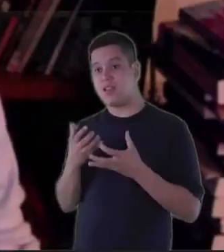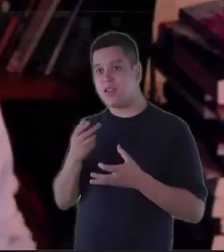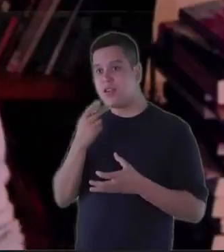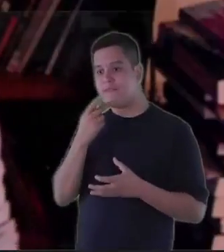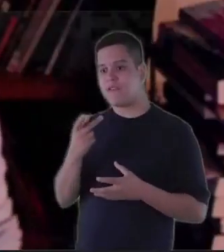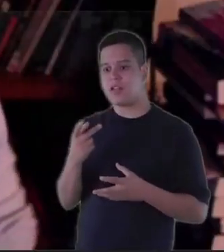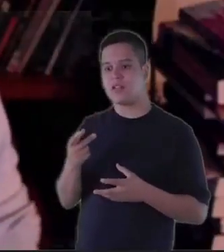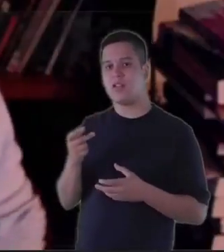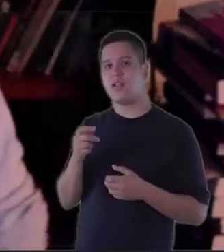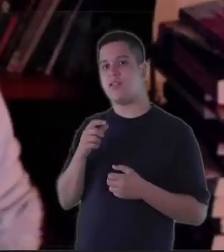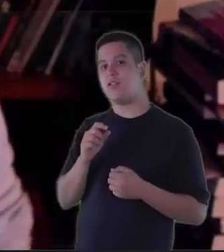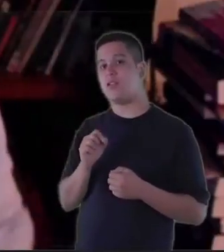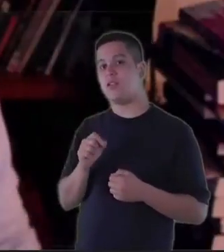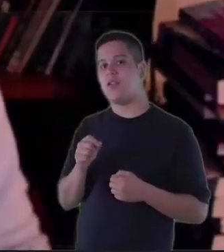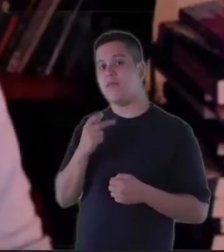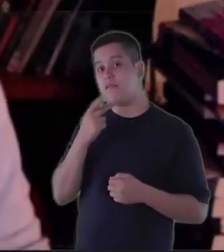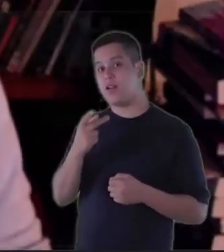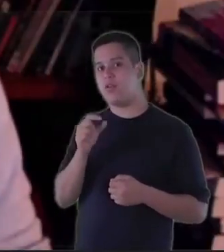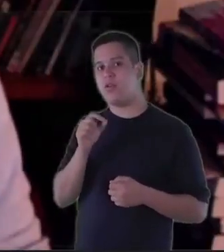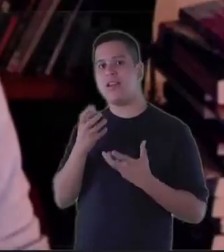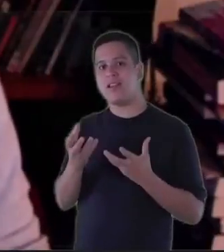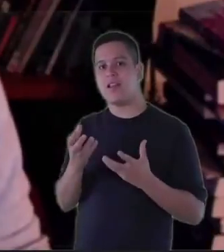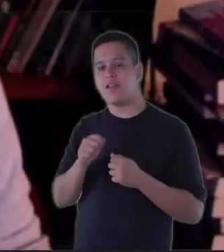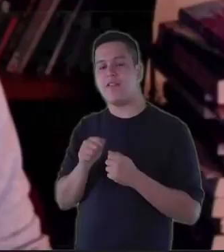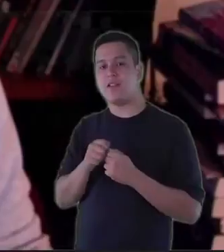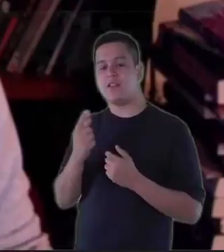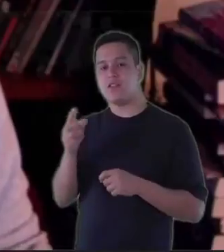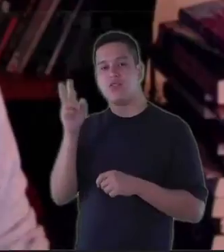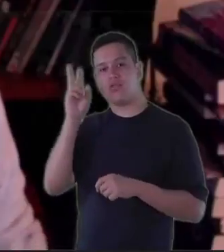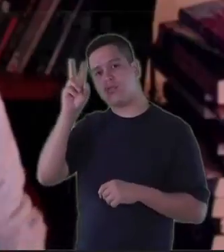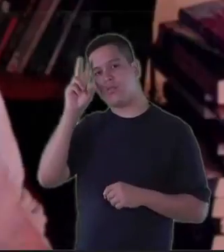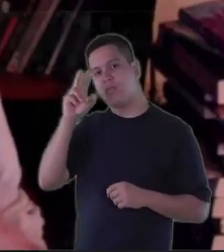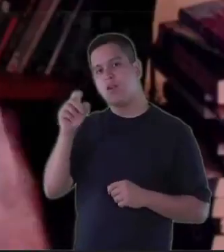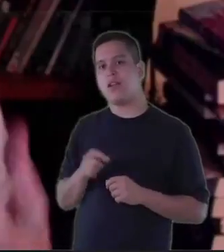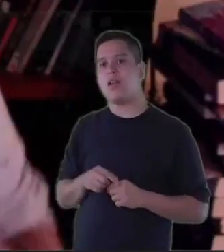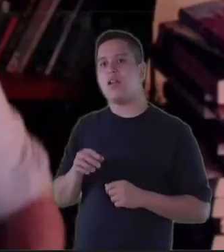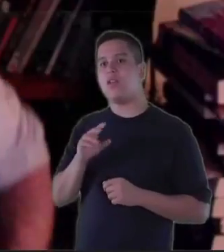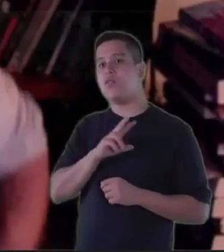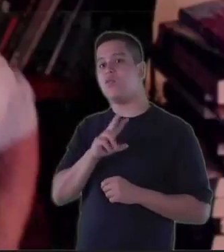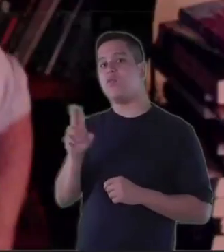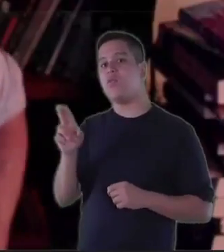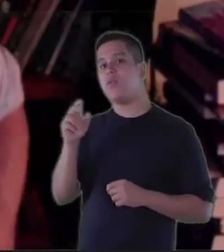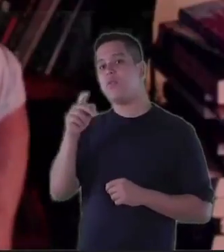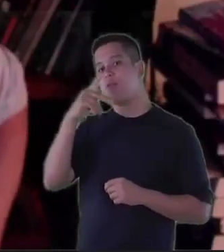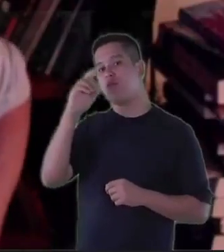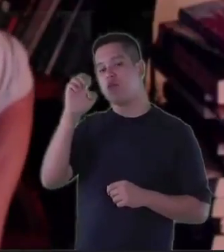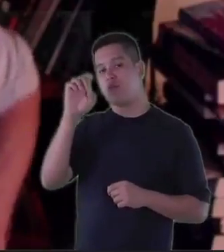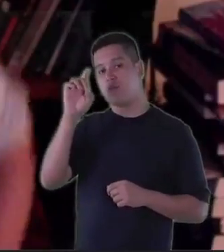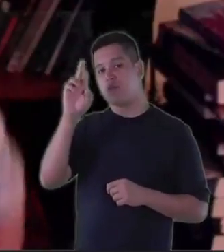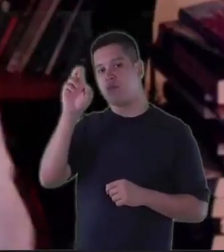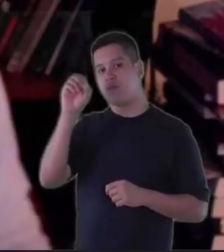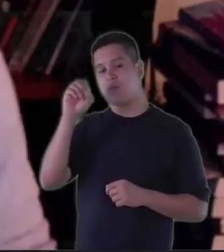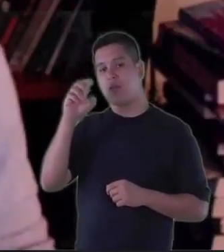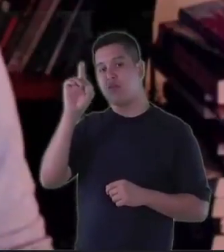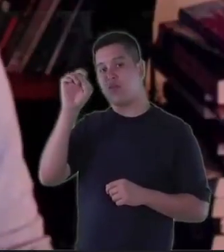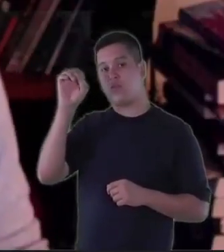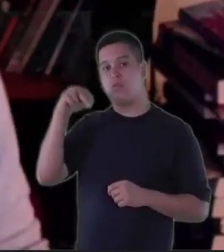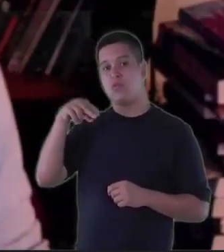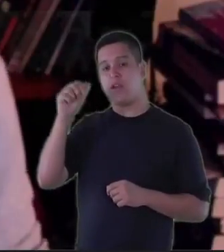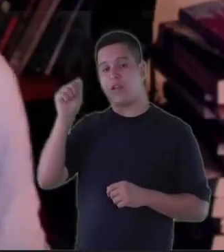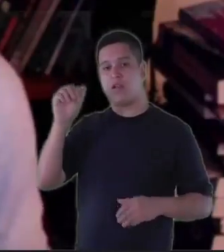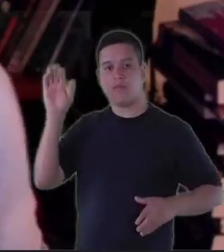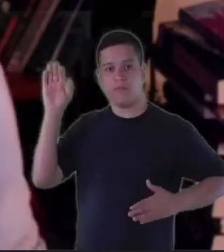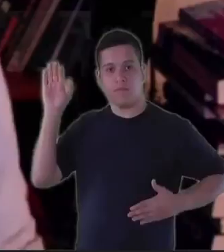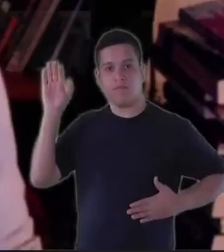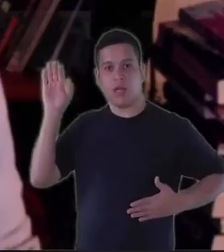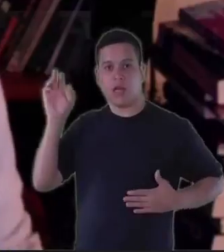assaltante de residências que viveu aqui no Rio e, enfim, ficou muito conhecido ali no começo dos anos 2000. E ele